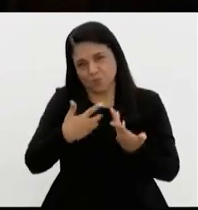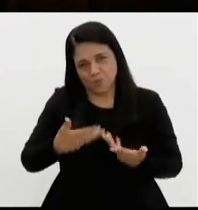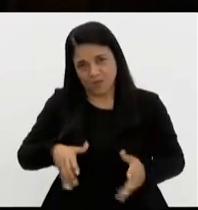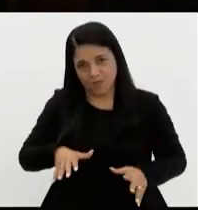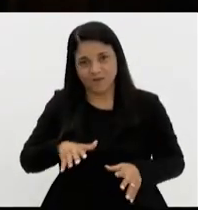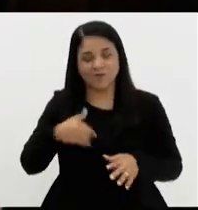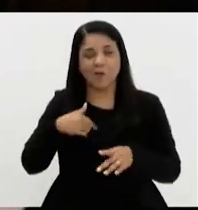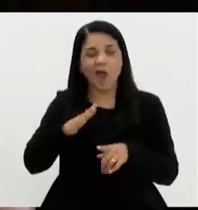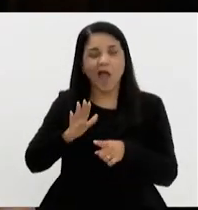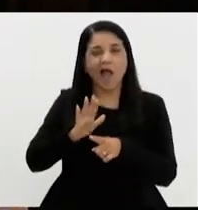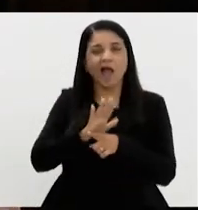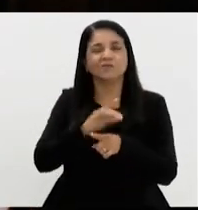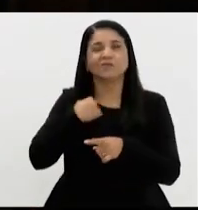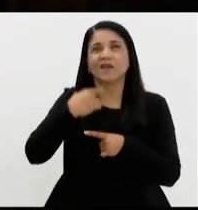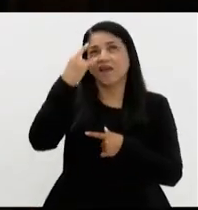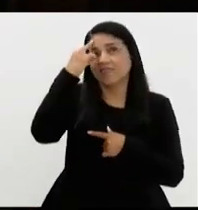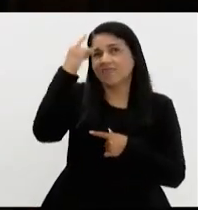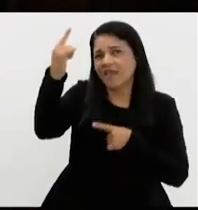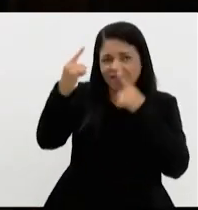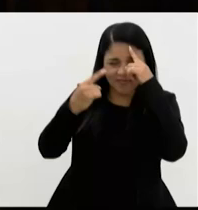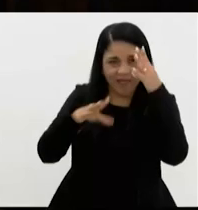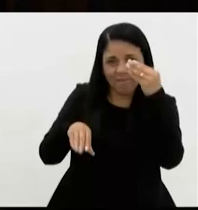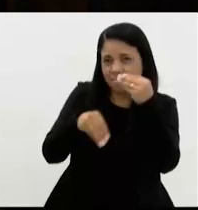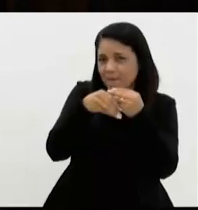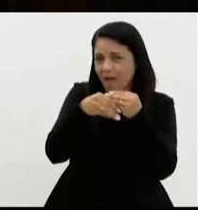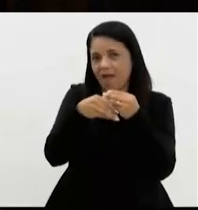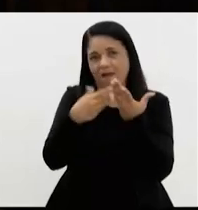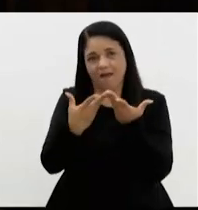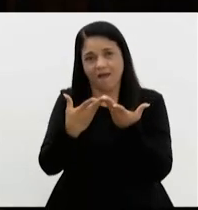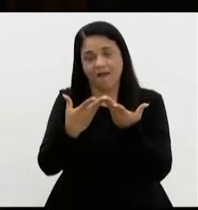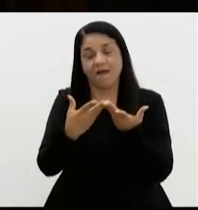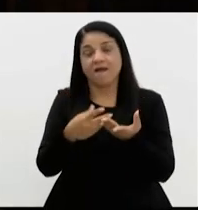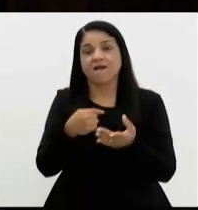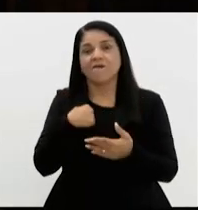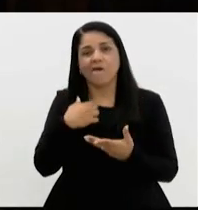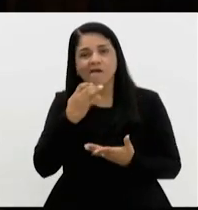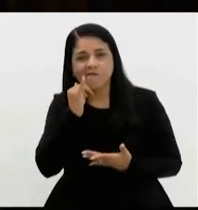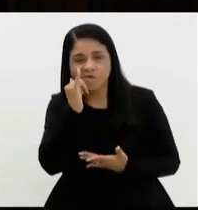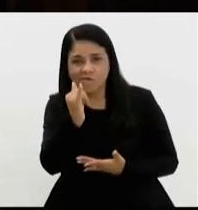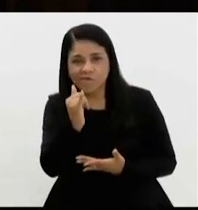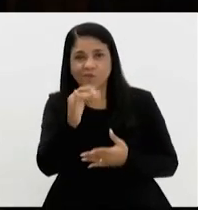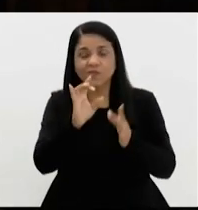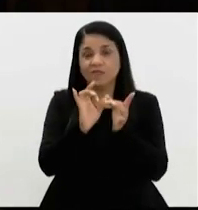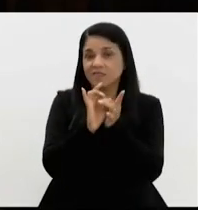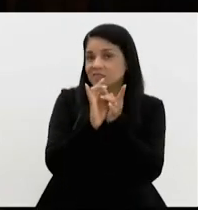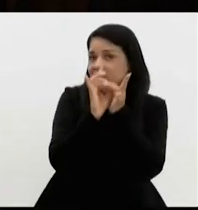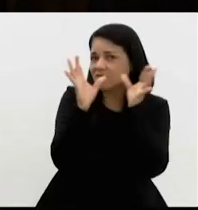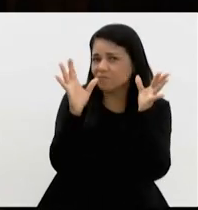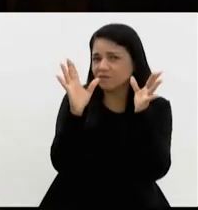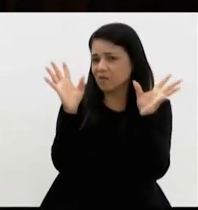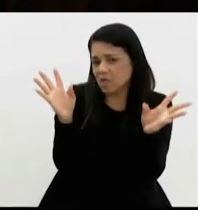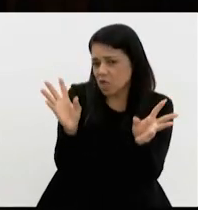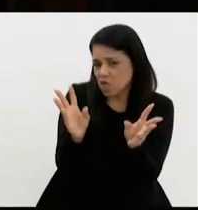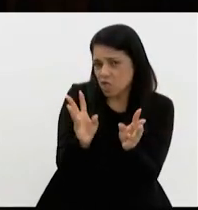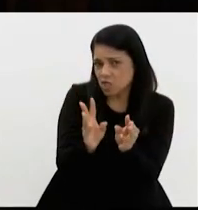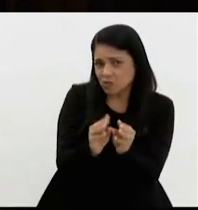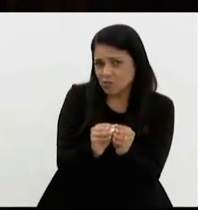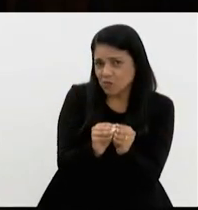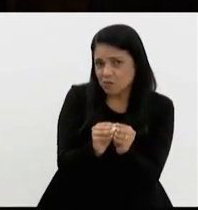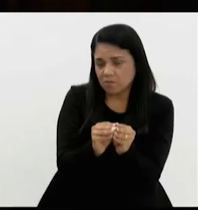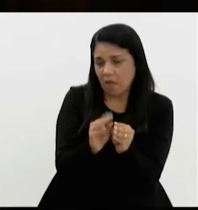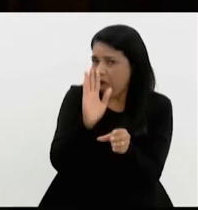pouco com uma pequena ideia eh eu quero dizer que a a democracia não se resume ao processo